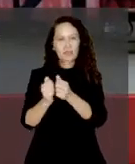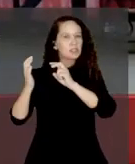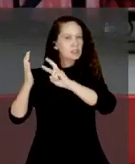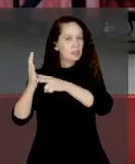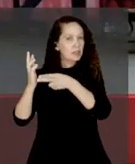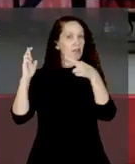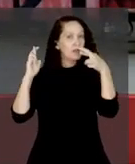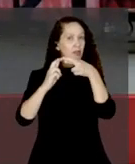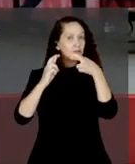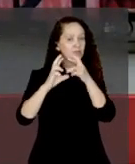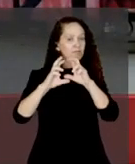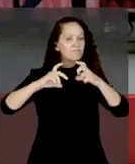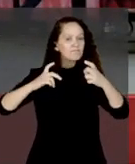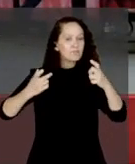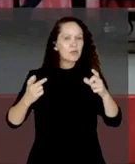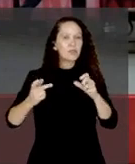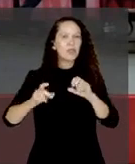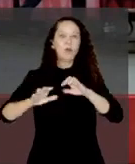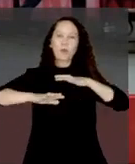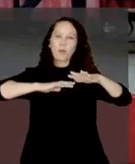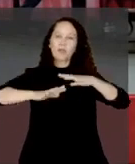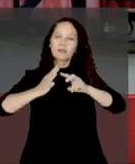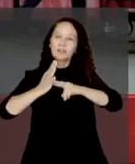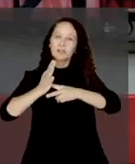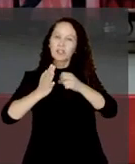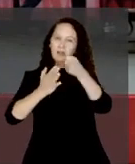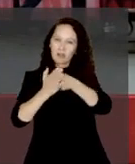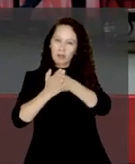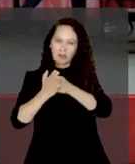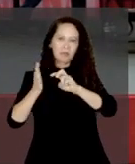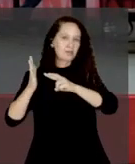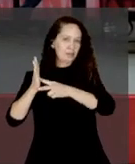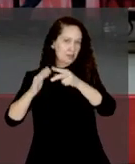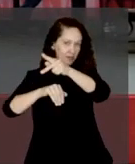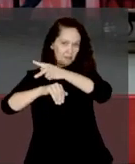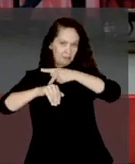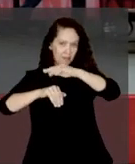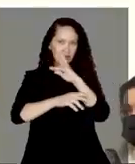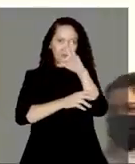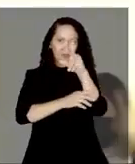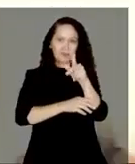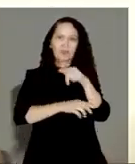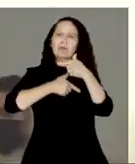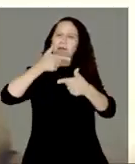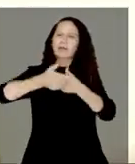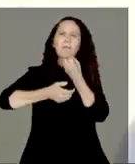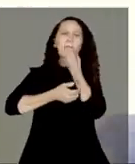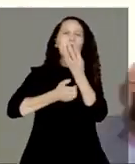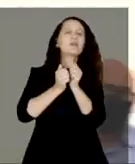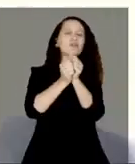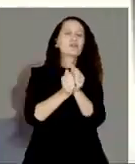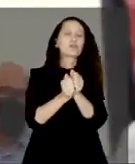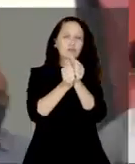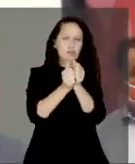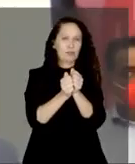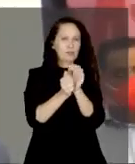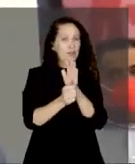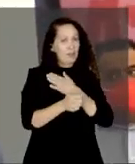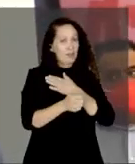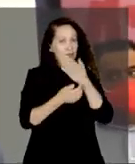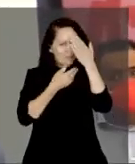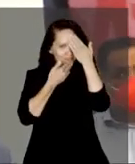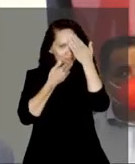política, política é cultura. E quando